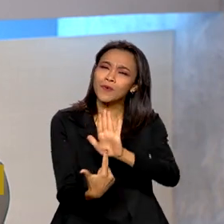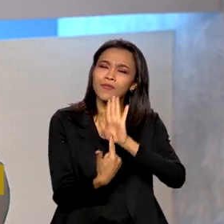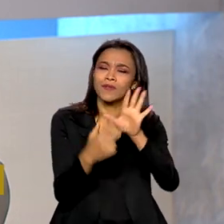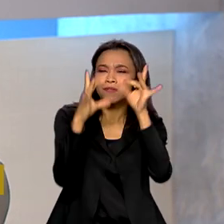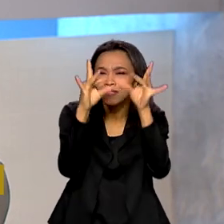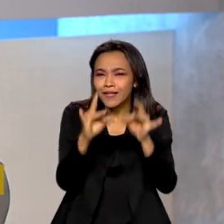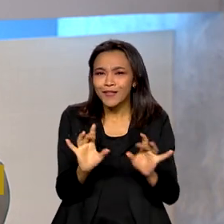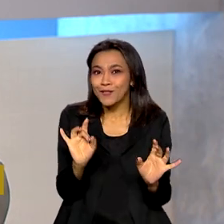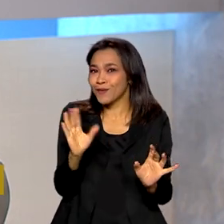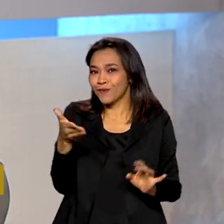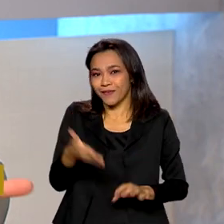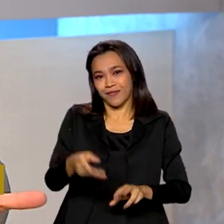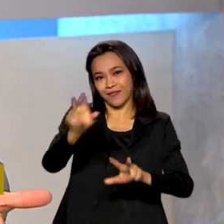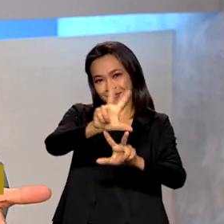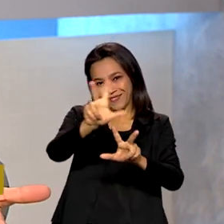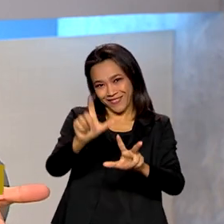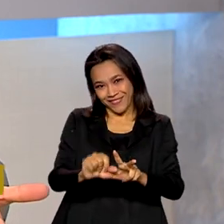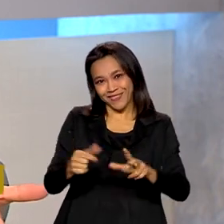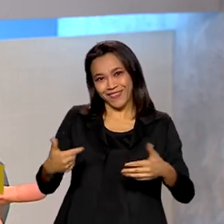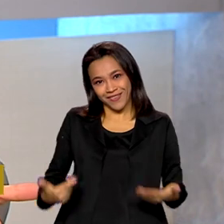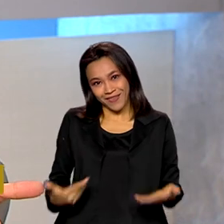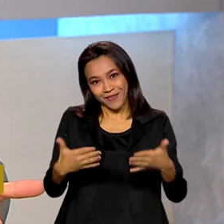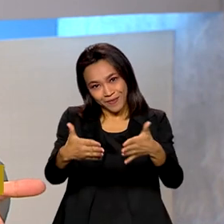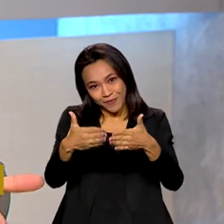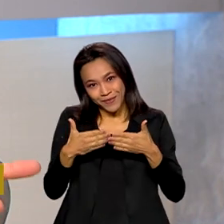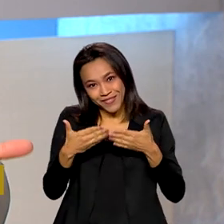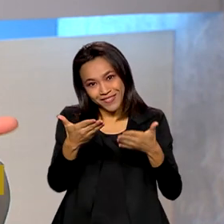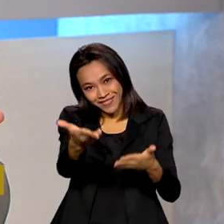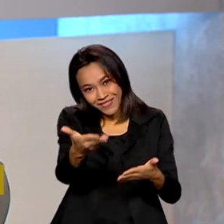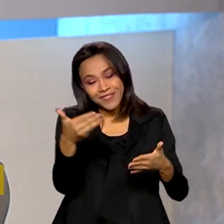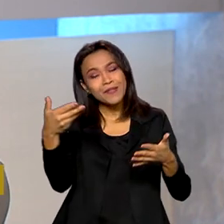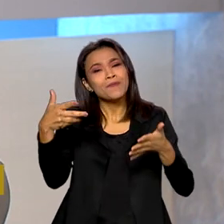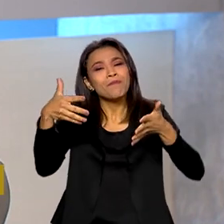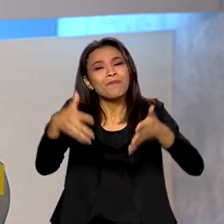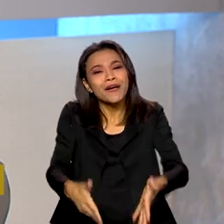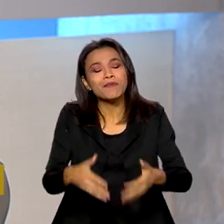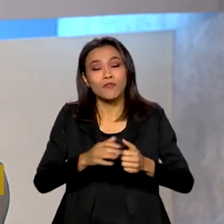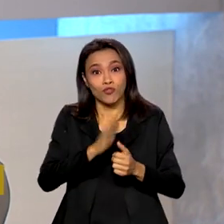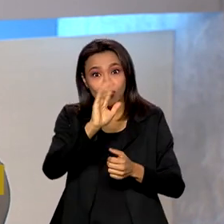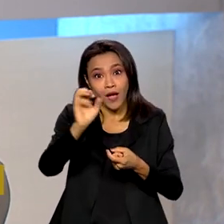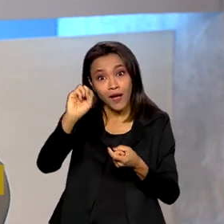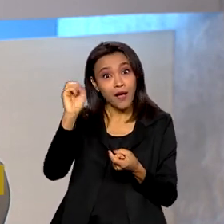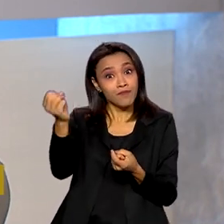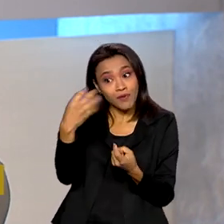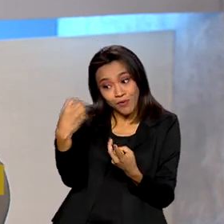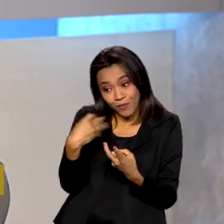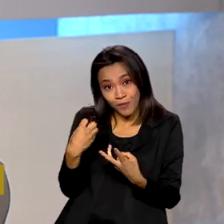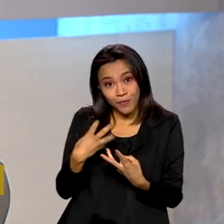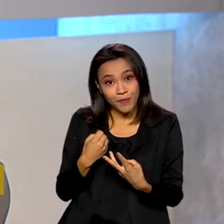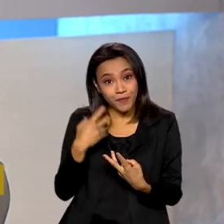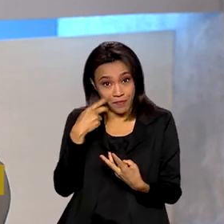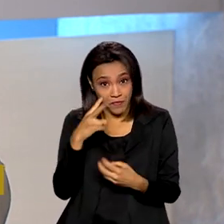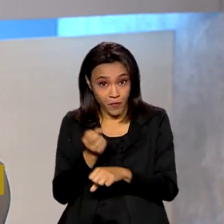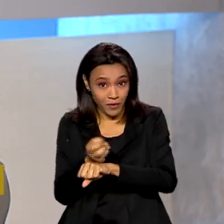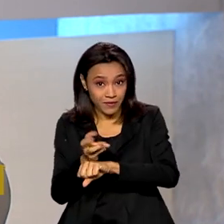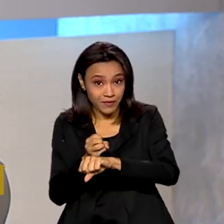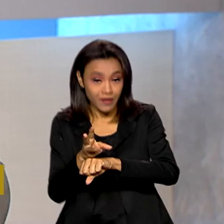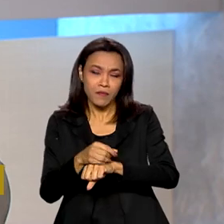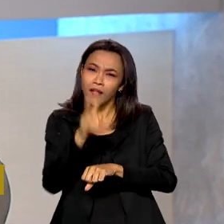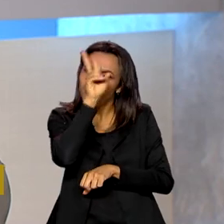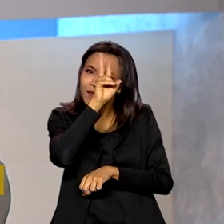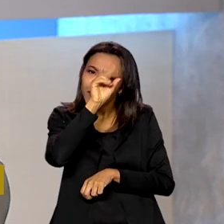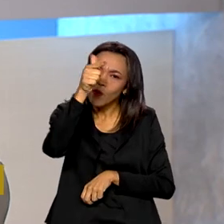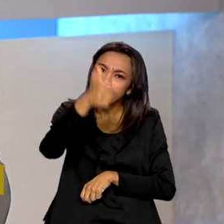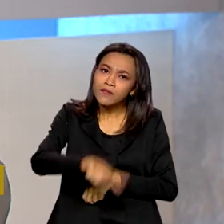aqui na TV Brasil. E eu pedi a sua participação no bloco anterior, já comecei a receber, então vamos ver como é que está o nosso WhatsApp. Lembrando, se você